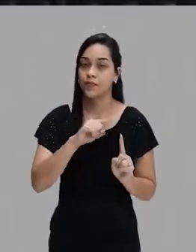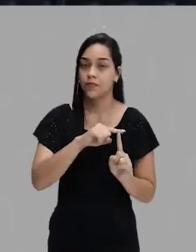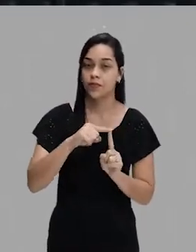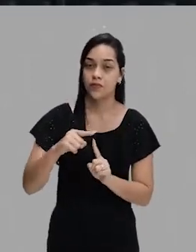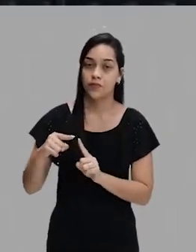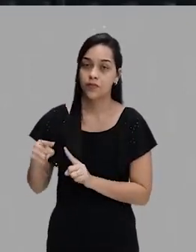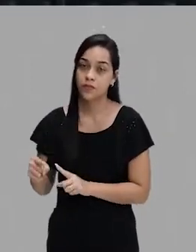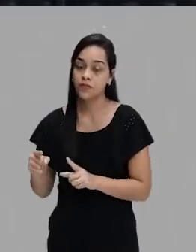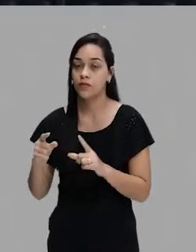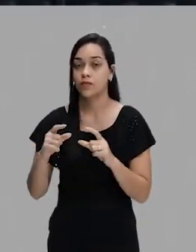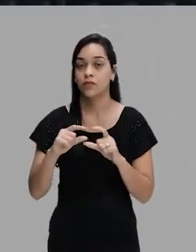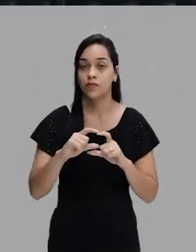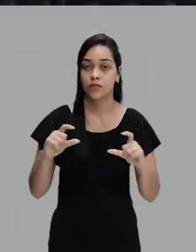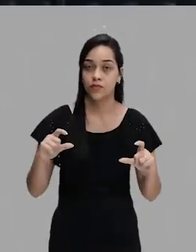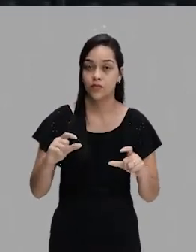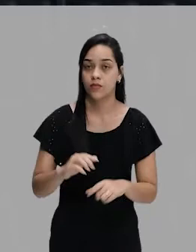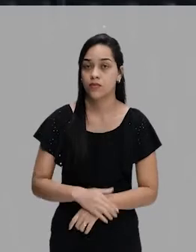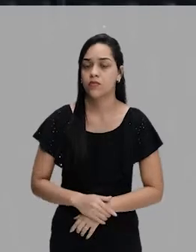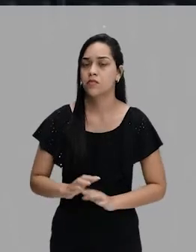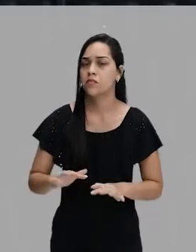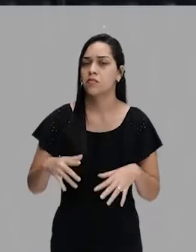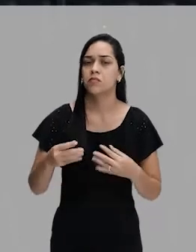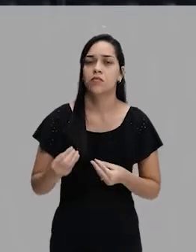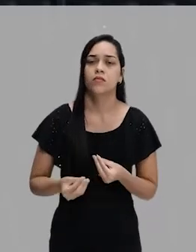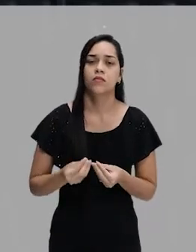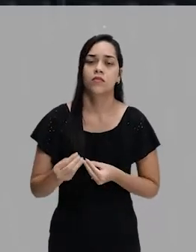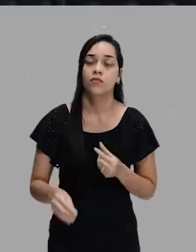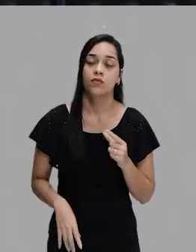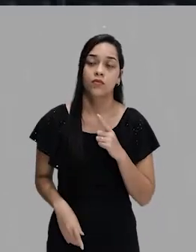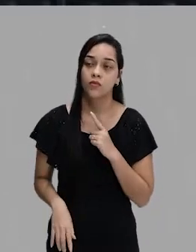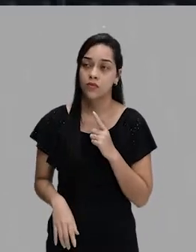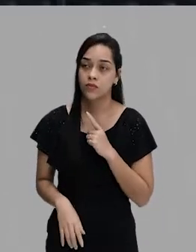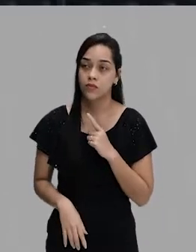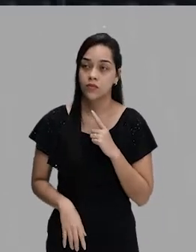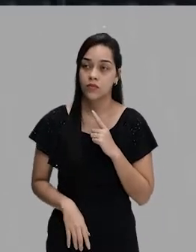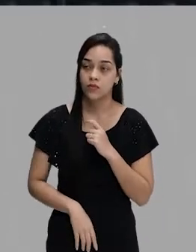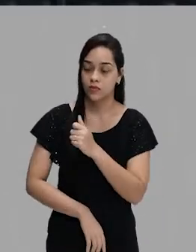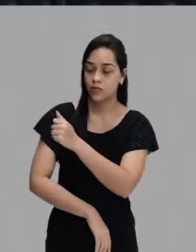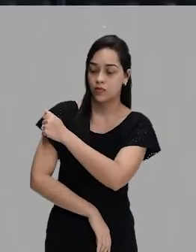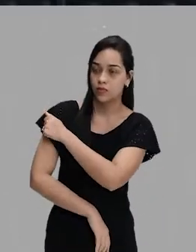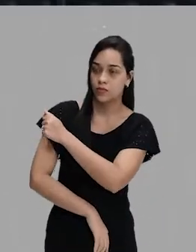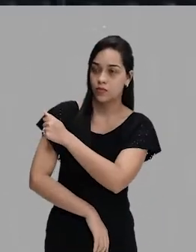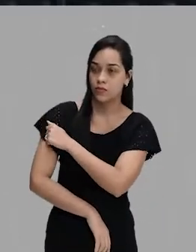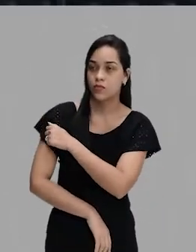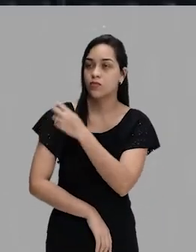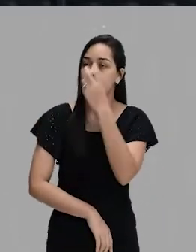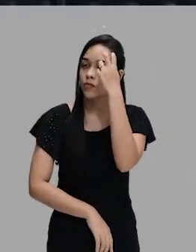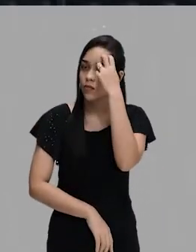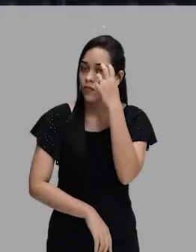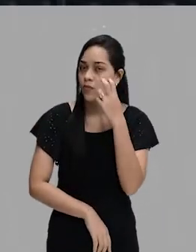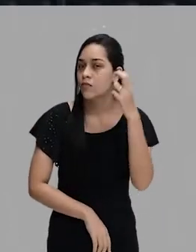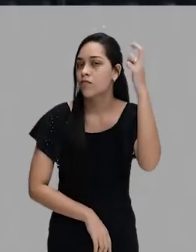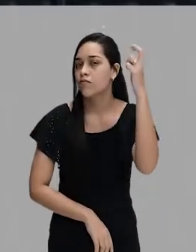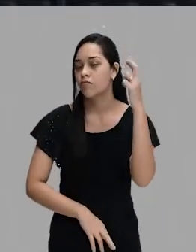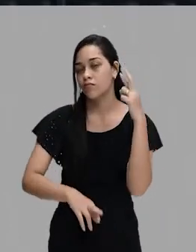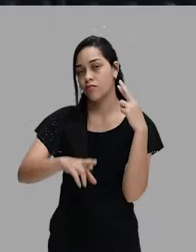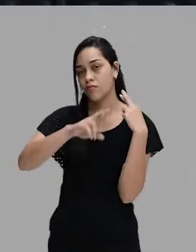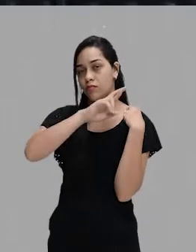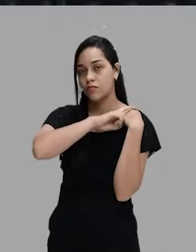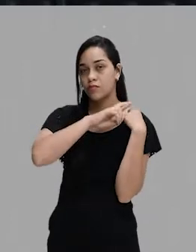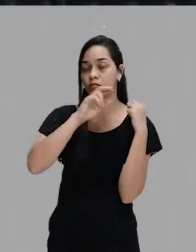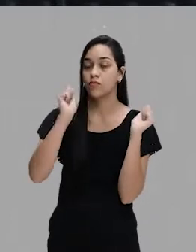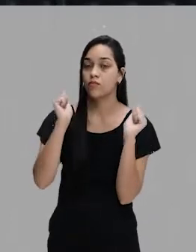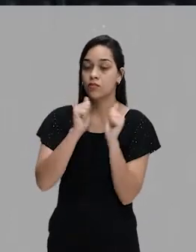classificar uma oração subordinada. Mas como se trata de alunos bem comprometidos com os